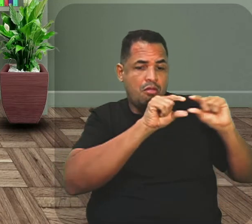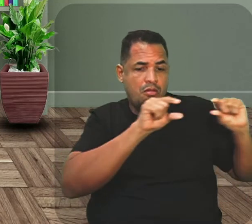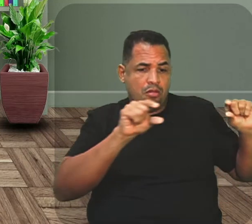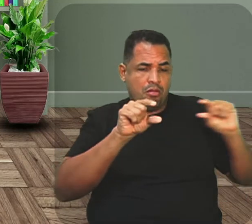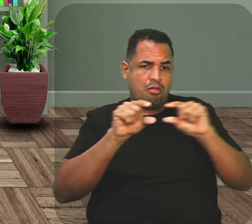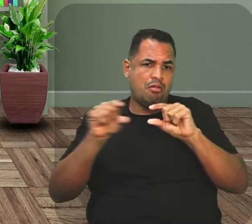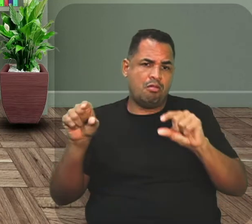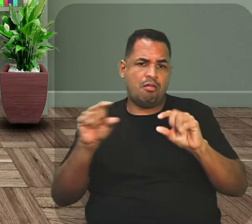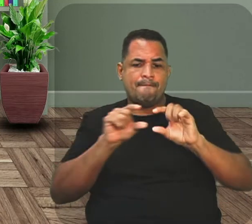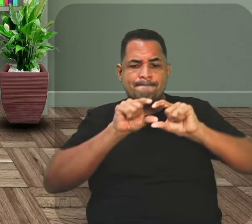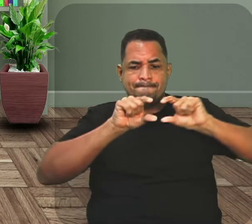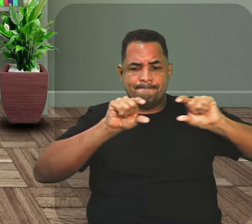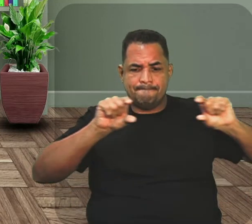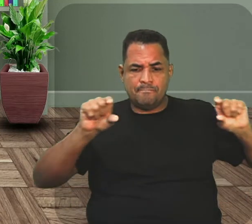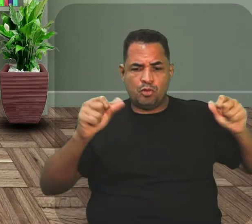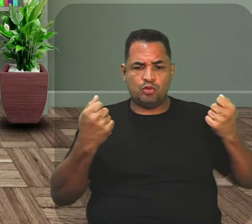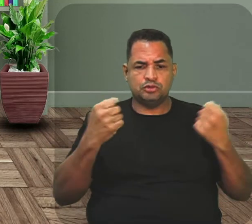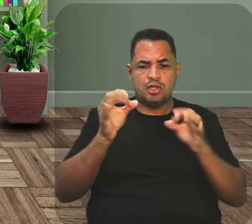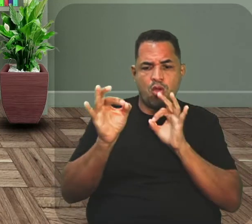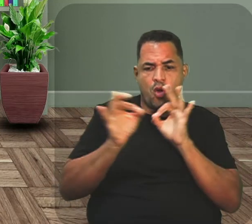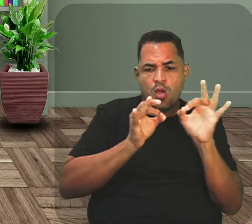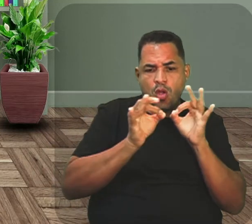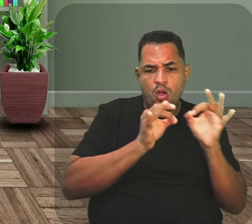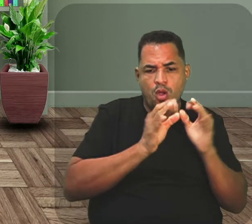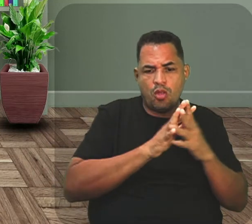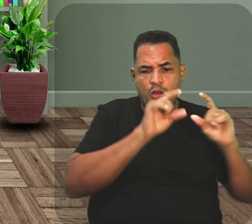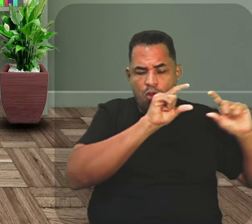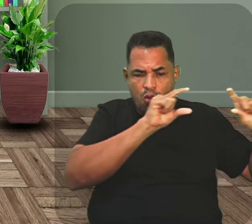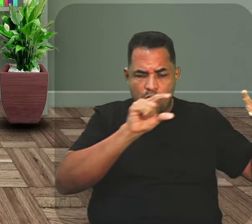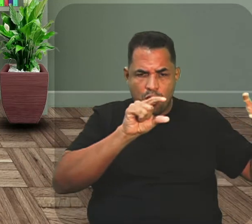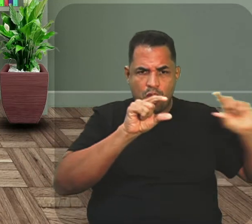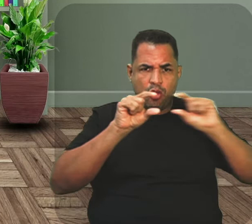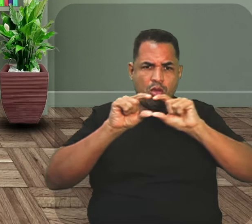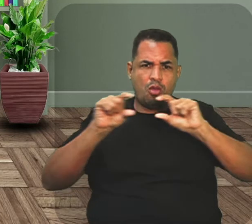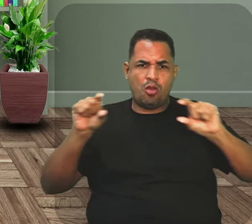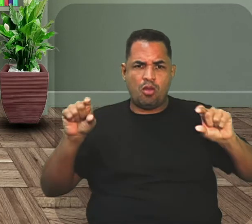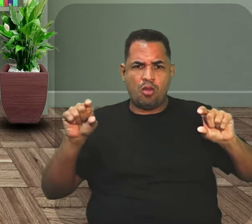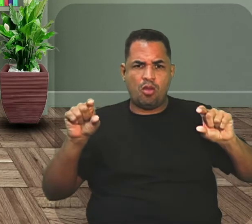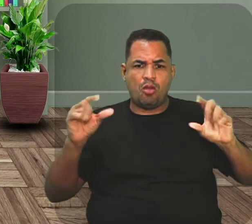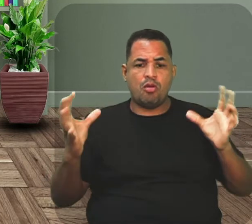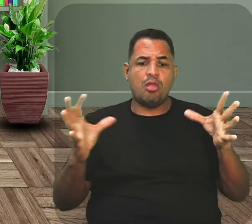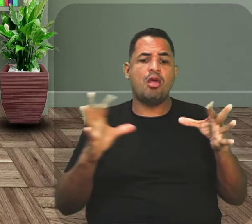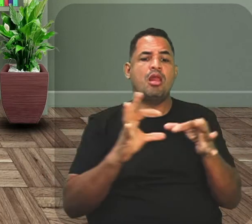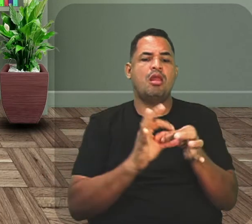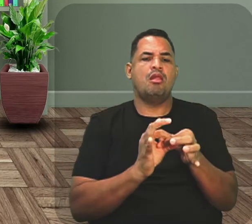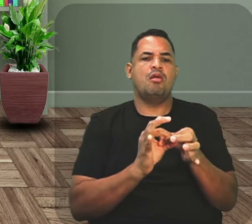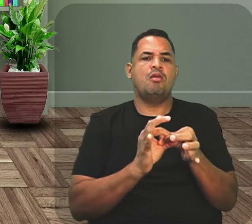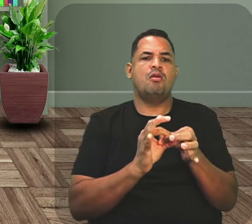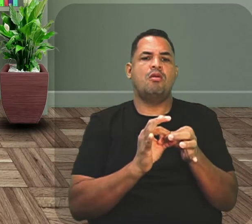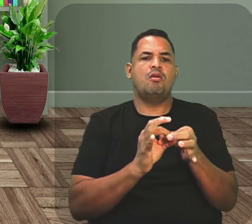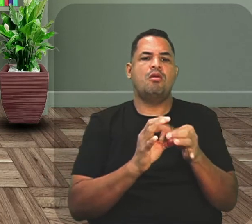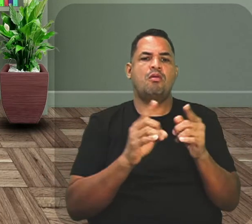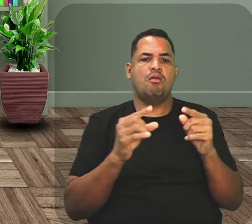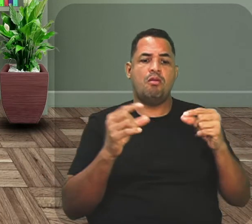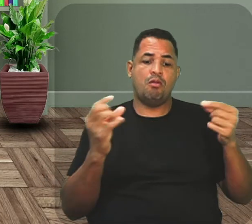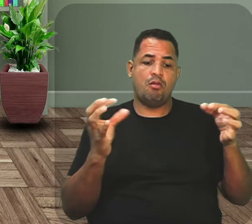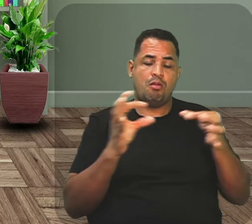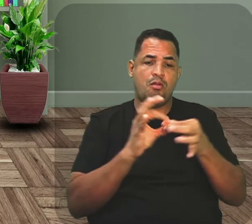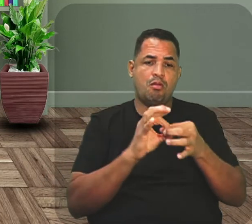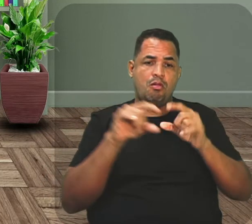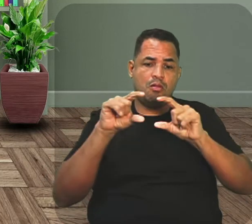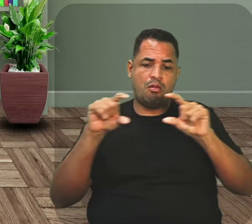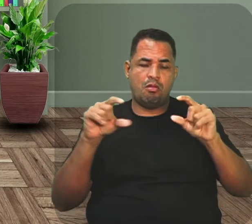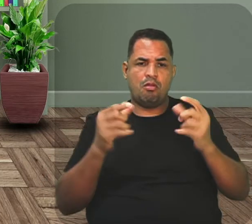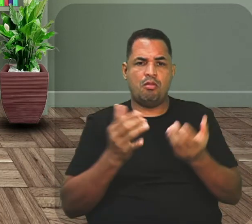né, ele pode aí ser construído com orações, com conectivos, com conjunções,